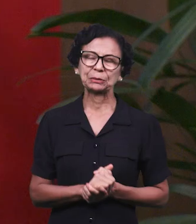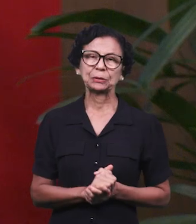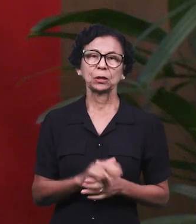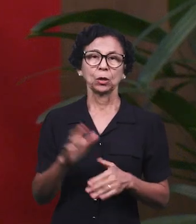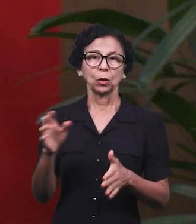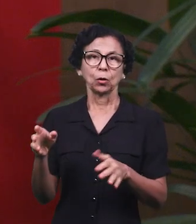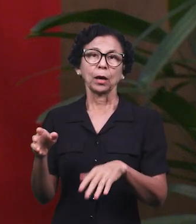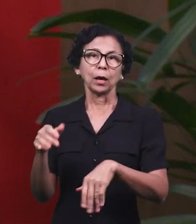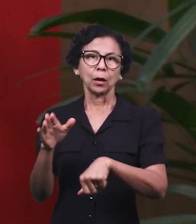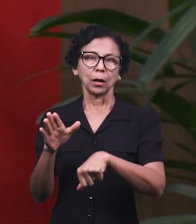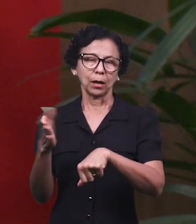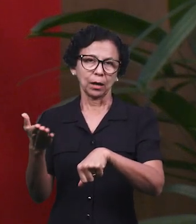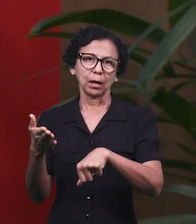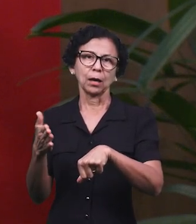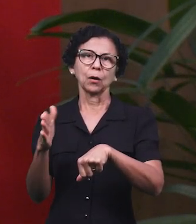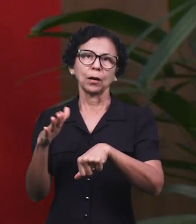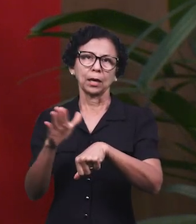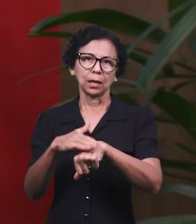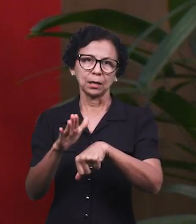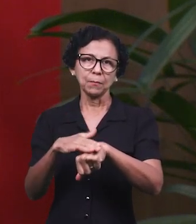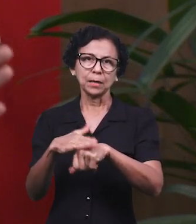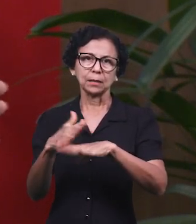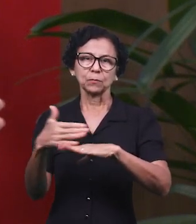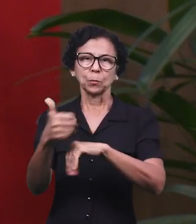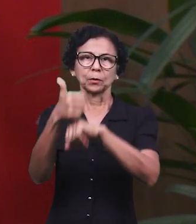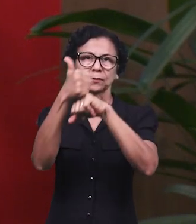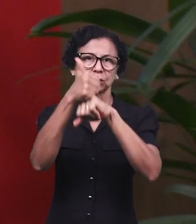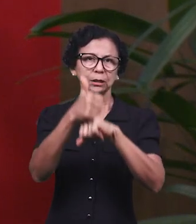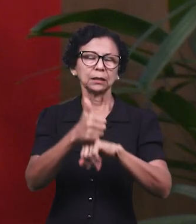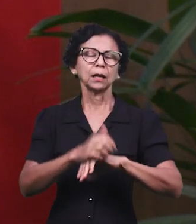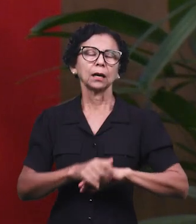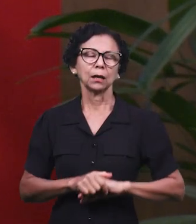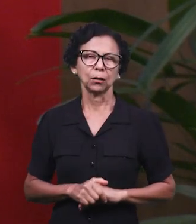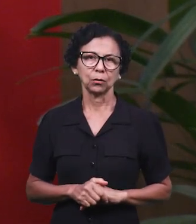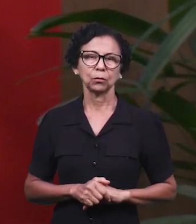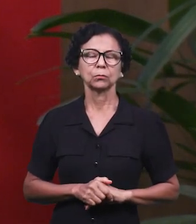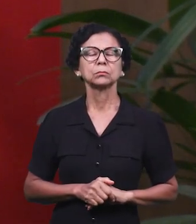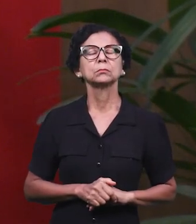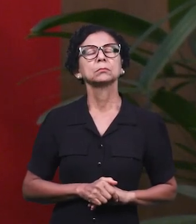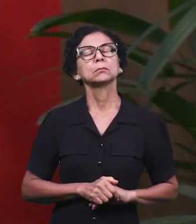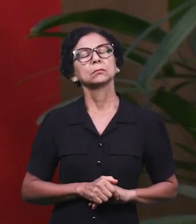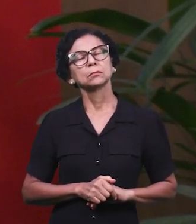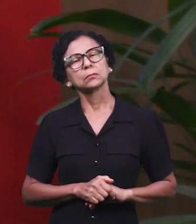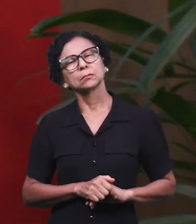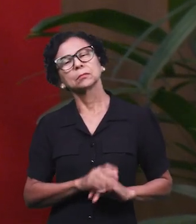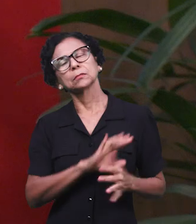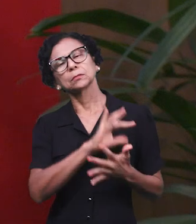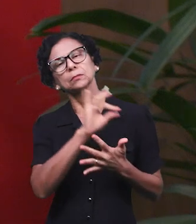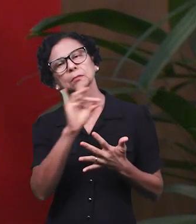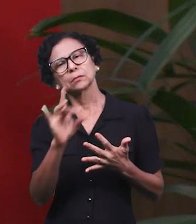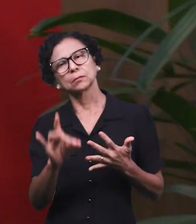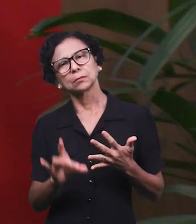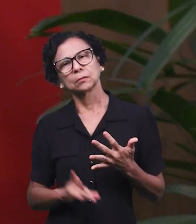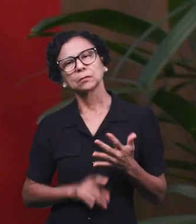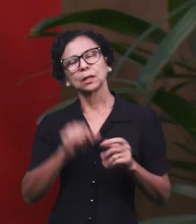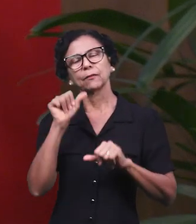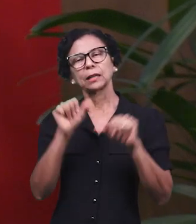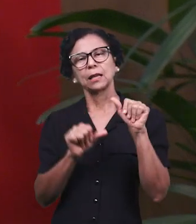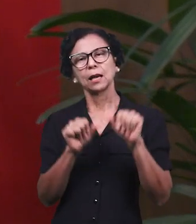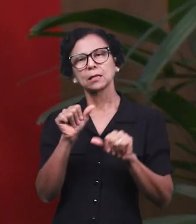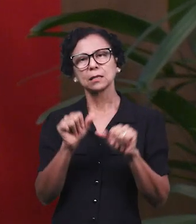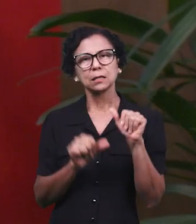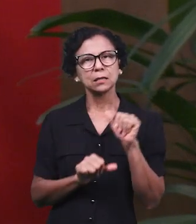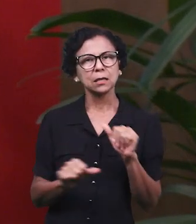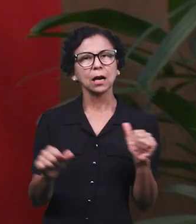é feito pelo dentista. Nós fazemos isso no mesmo dia. Olha. E nós fazemos toda uma série de exames